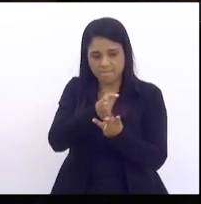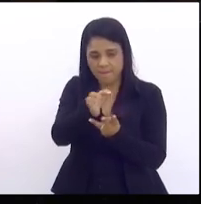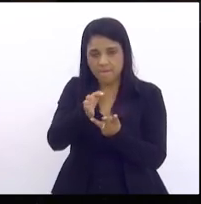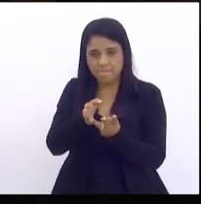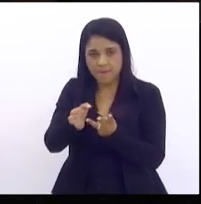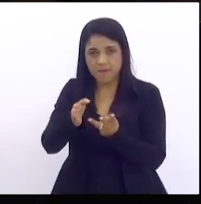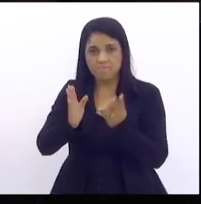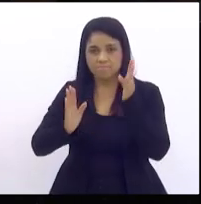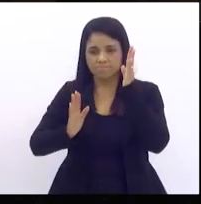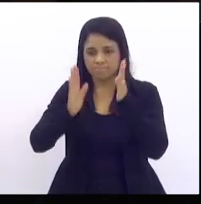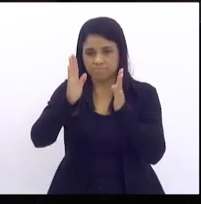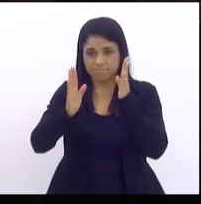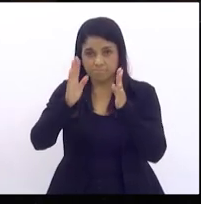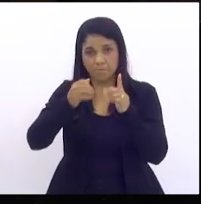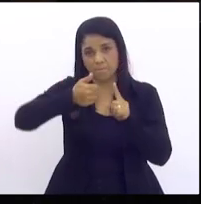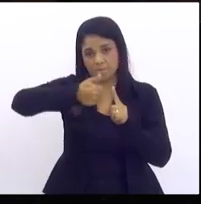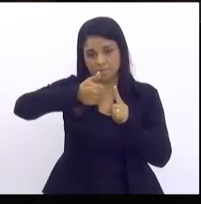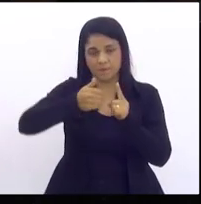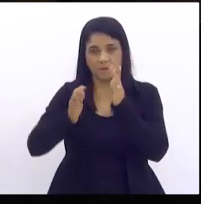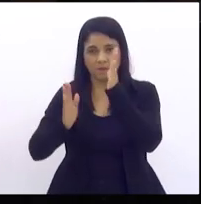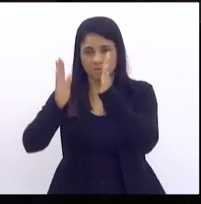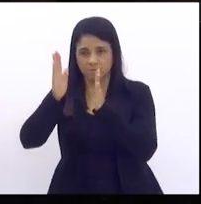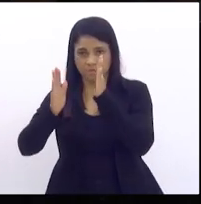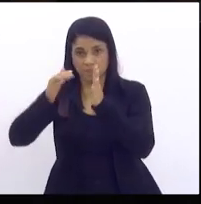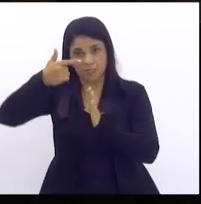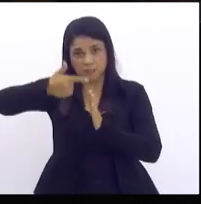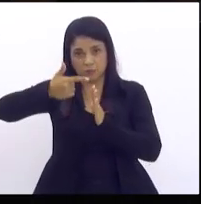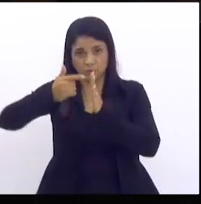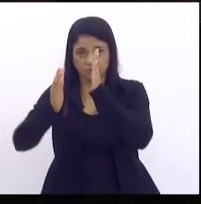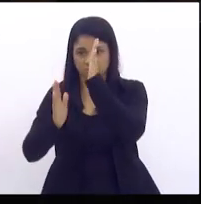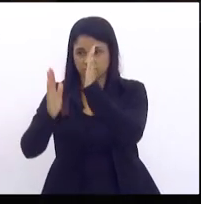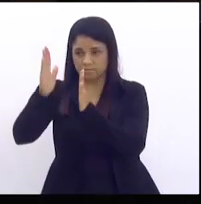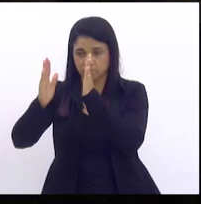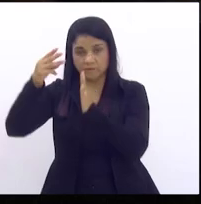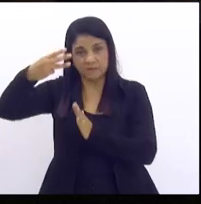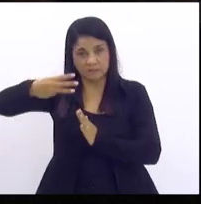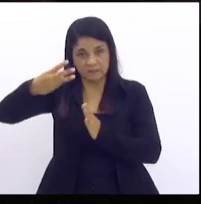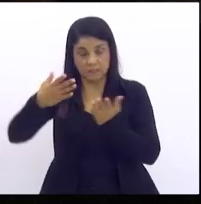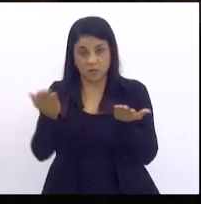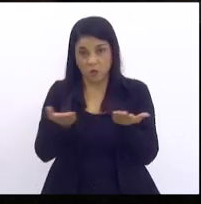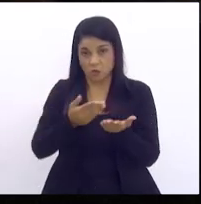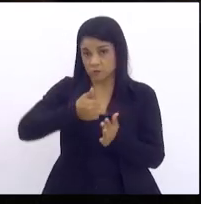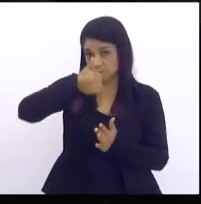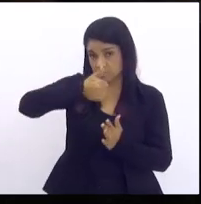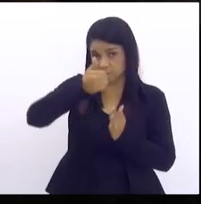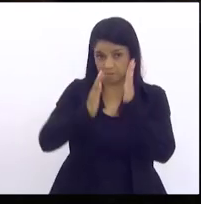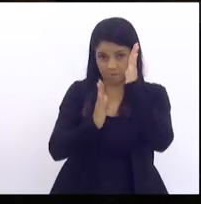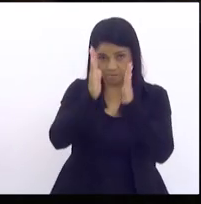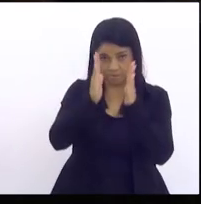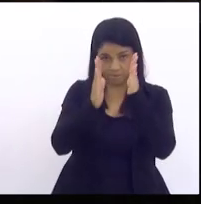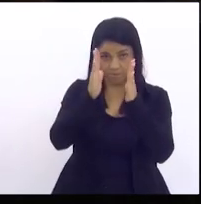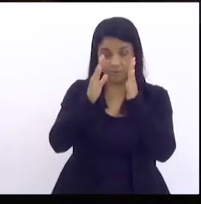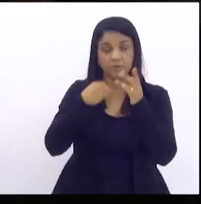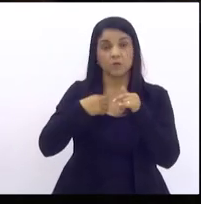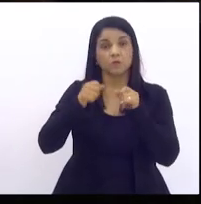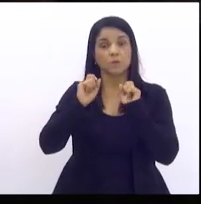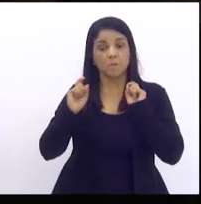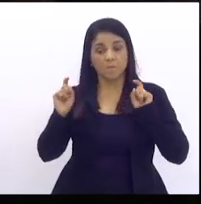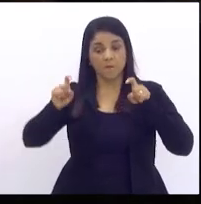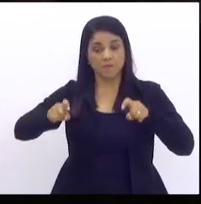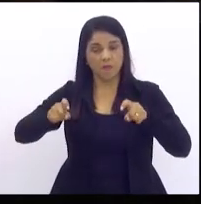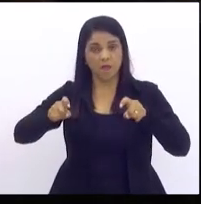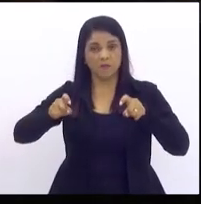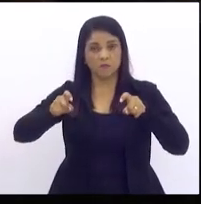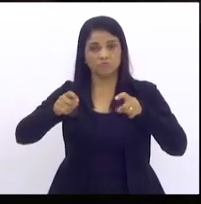primeira fase. Hoje falarei sobre as iniciativas do nosso mandato que,